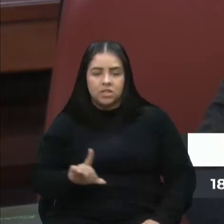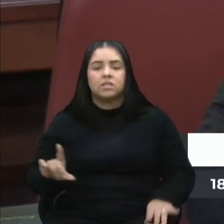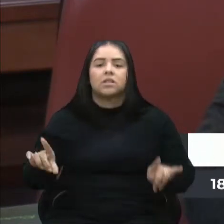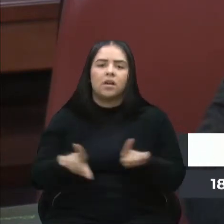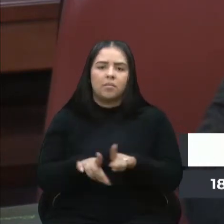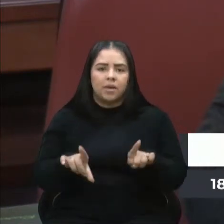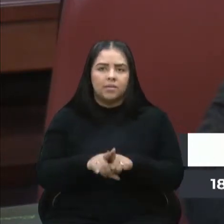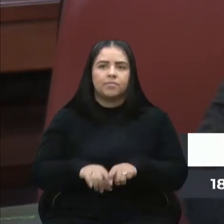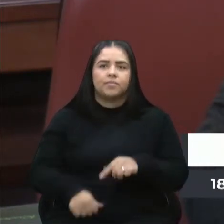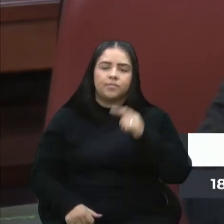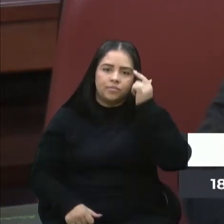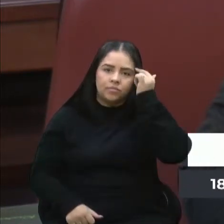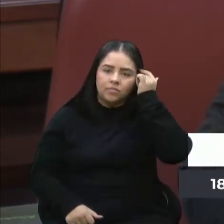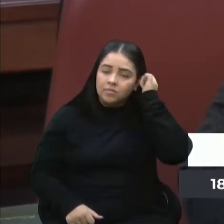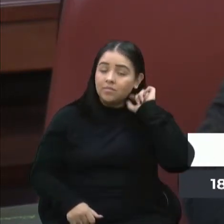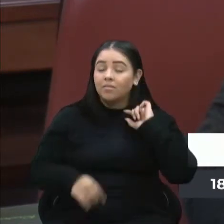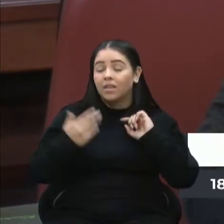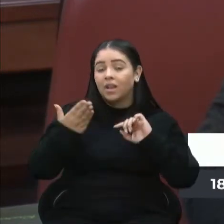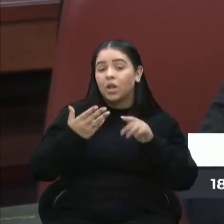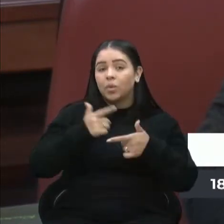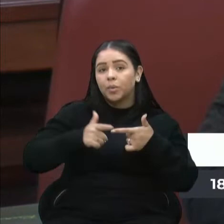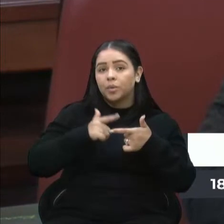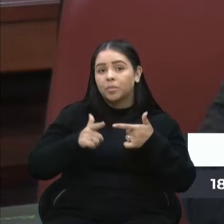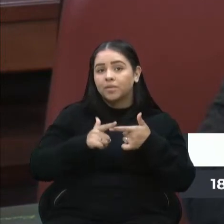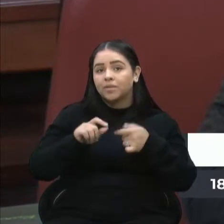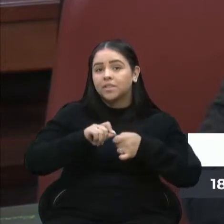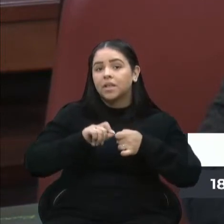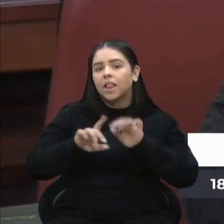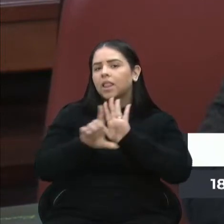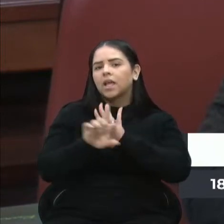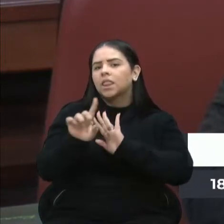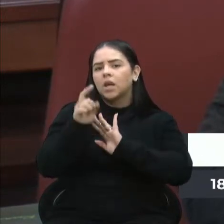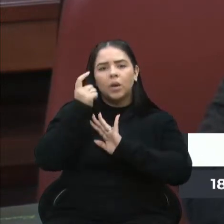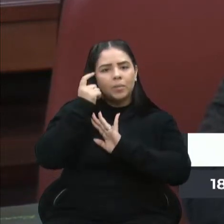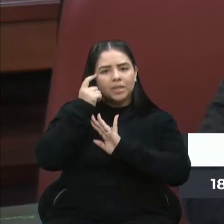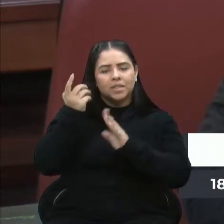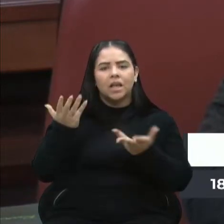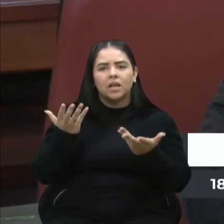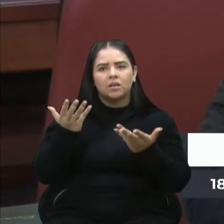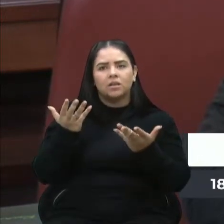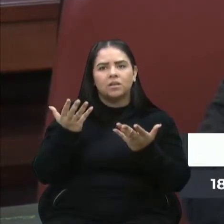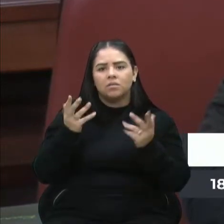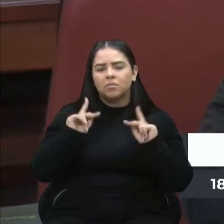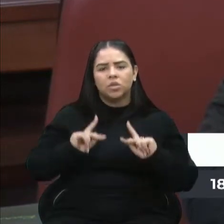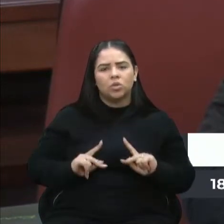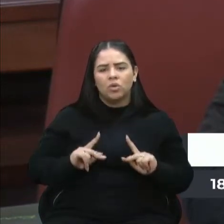E aí que está o maior problema. Quando fizeram a lei, não pensaram. Pessoas com problemas,